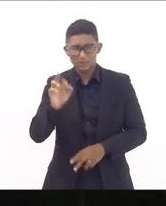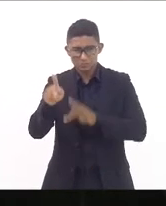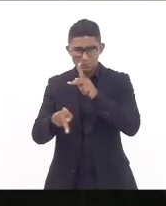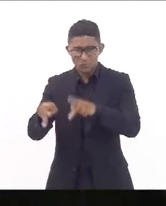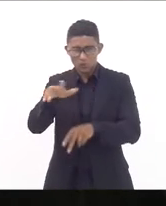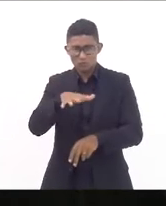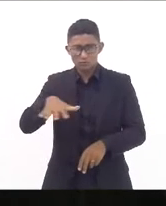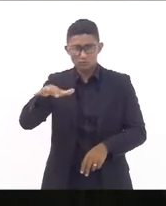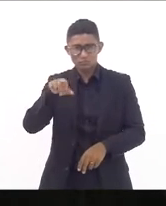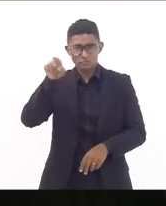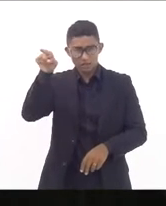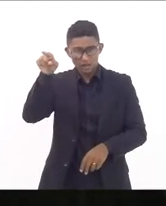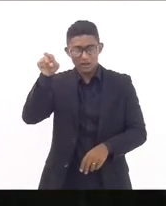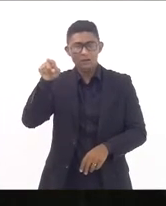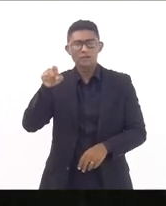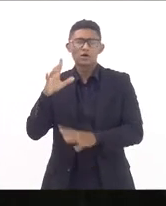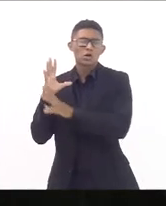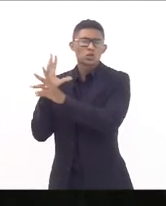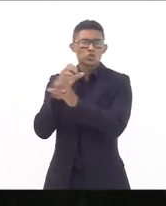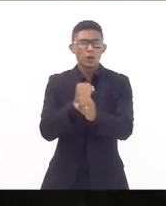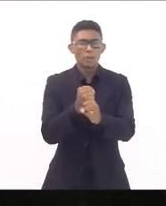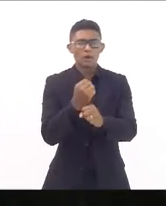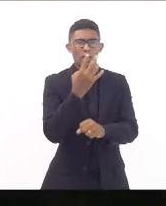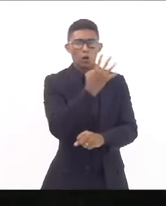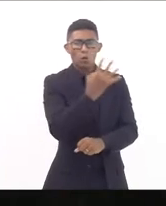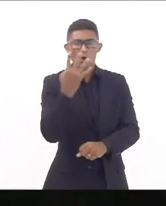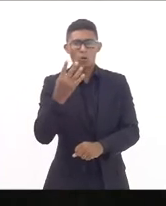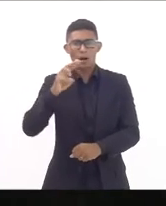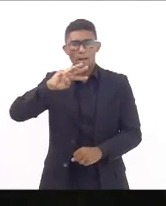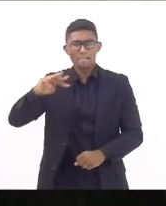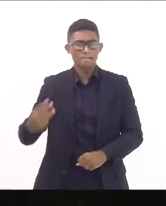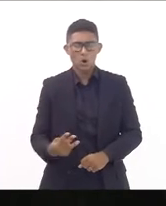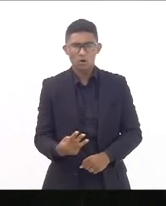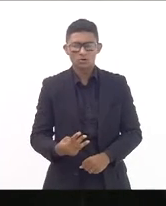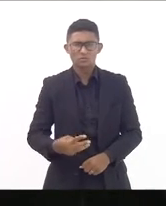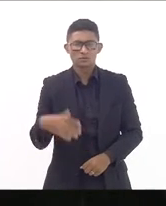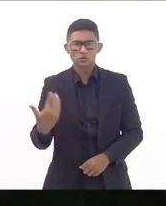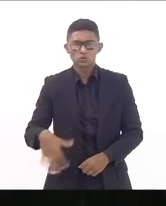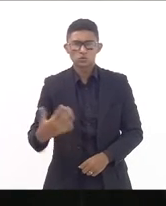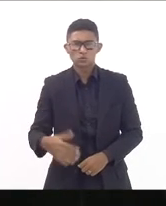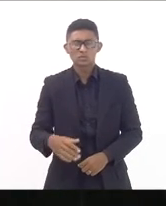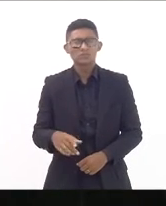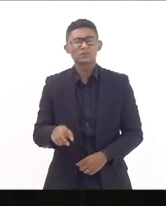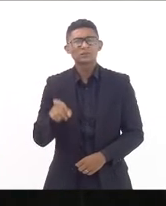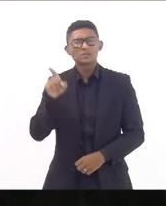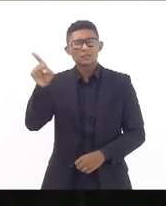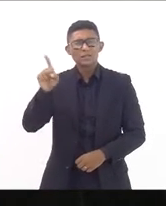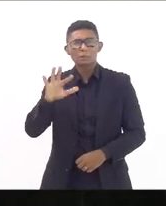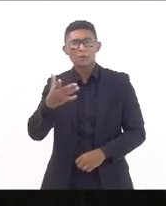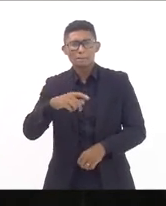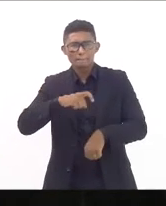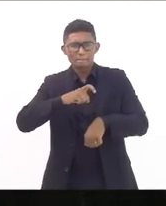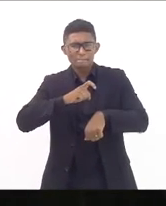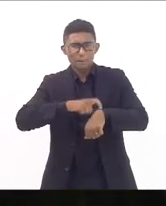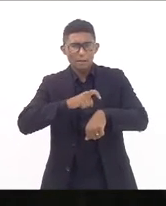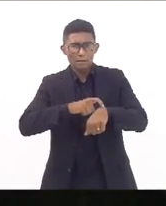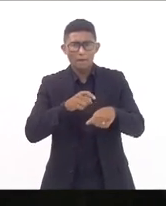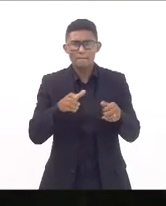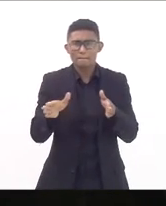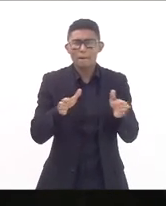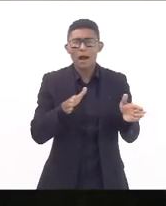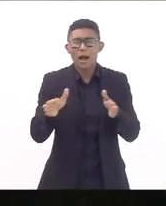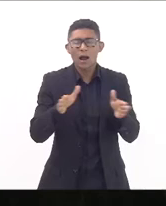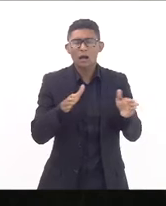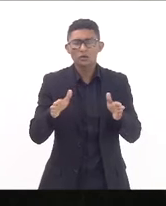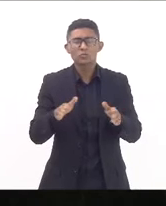44 milhões. Isso num prazo inferior, essa evasão, esse êxodo, num prazo